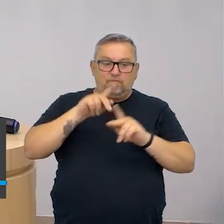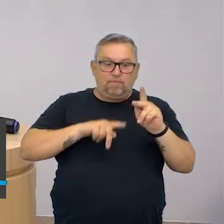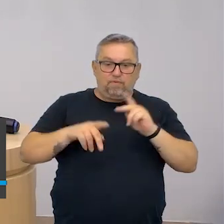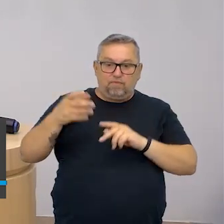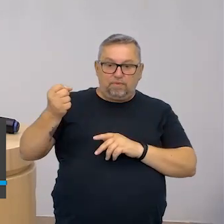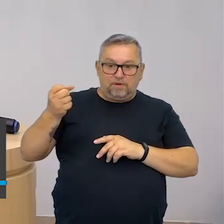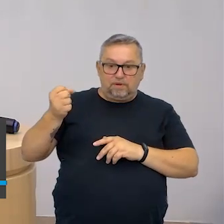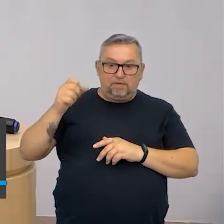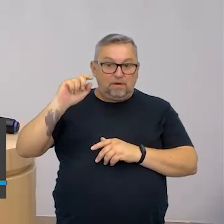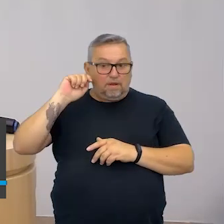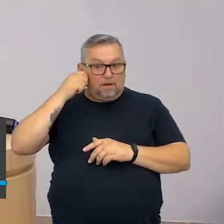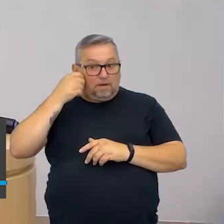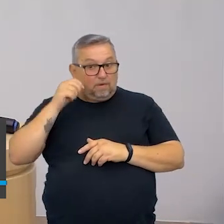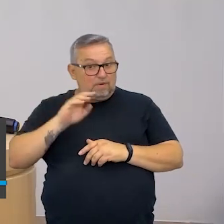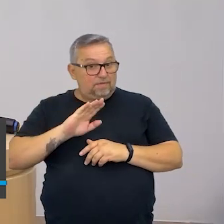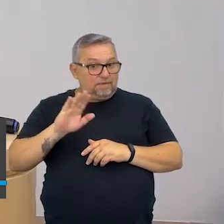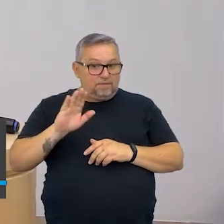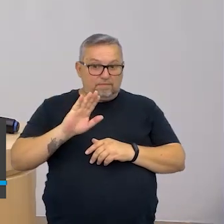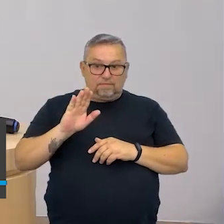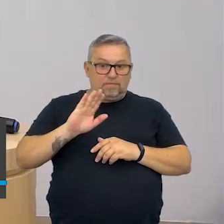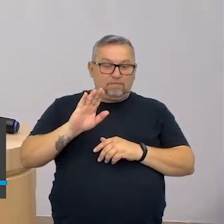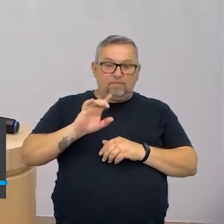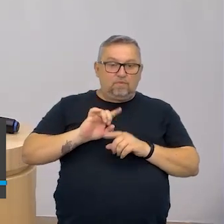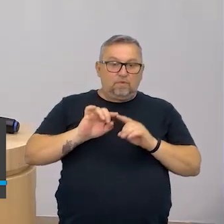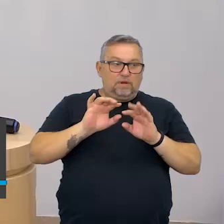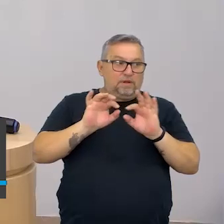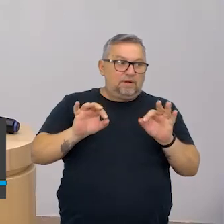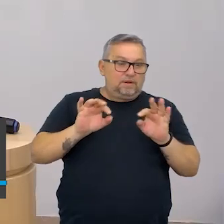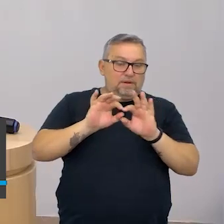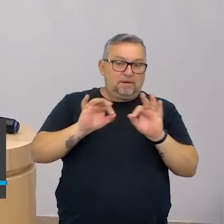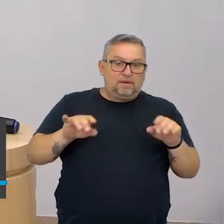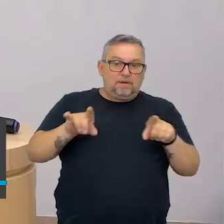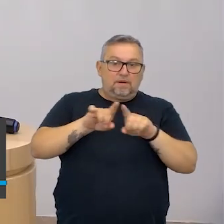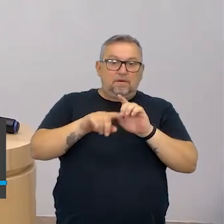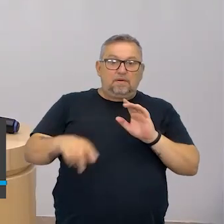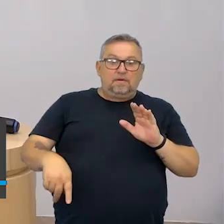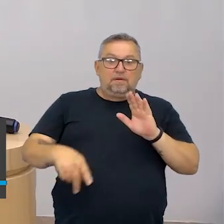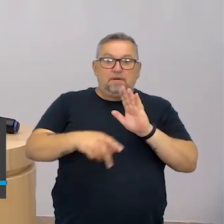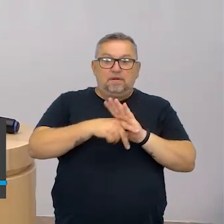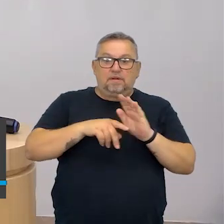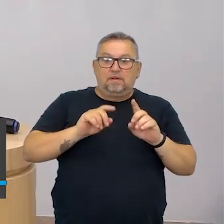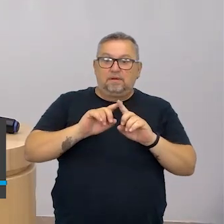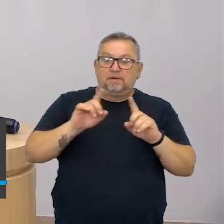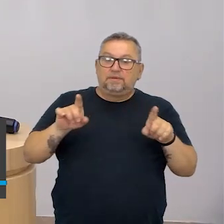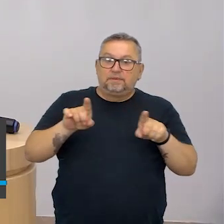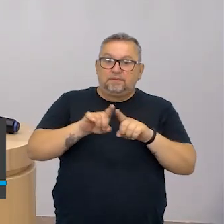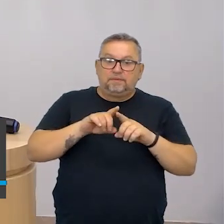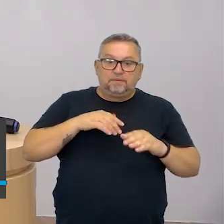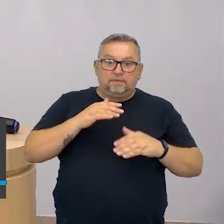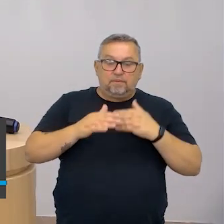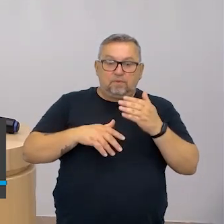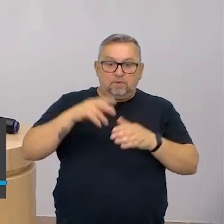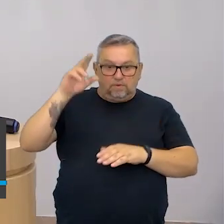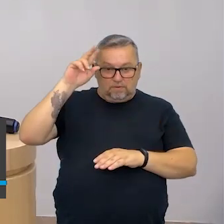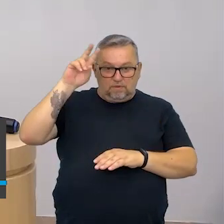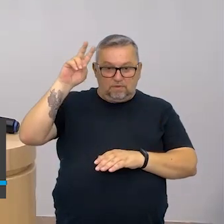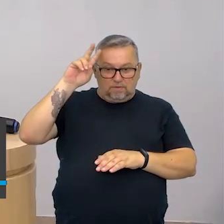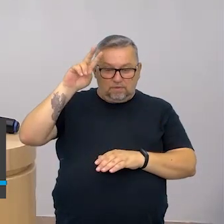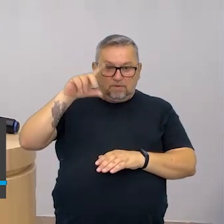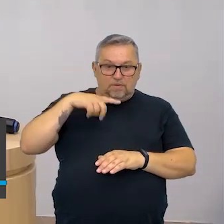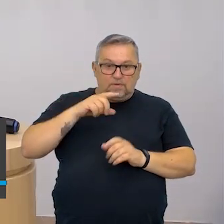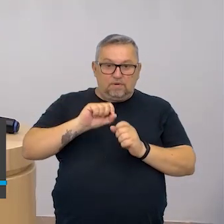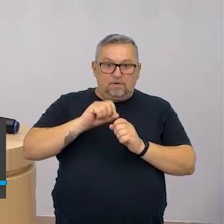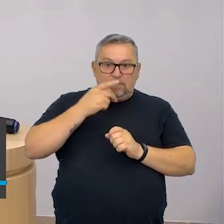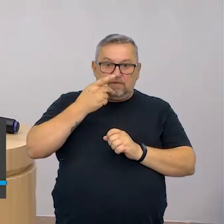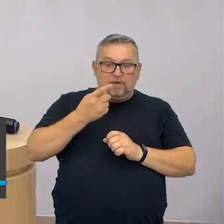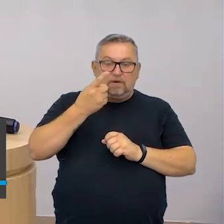língua do povo negro, não é bem isso, não é uma questão simples de propriedade. Mas nesse processo histórico de se